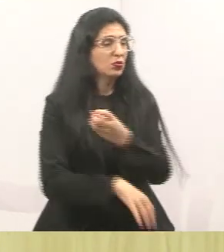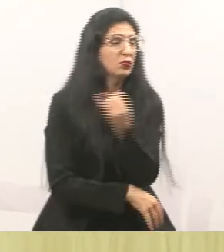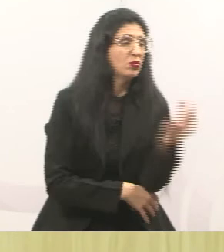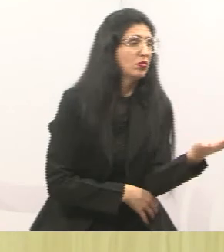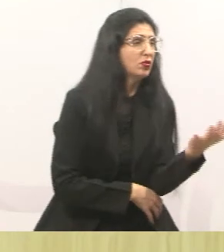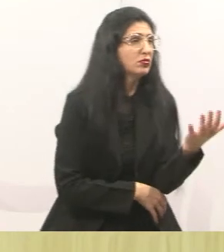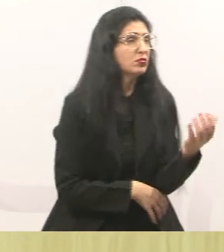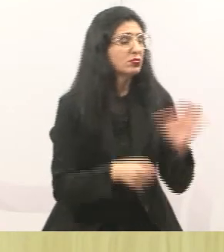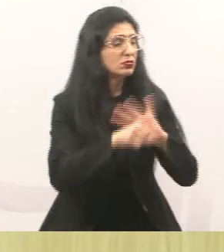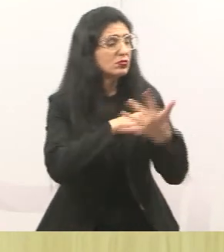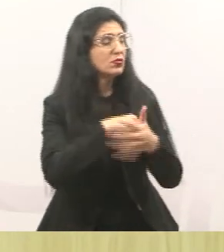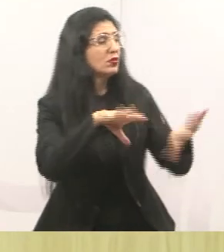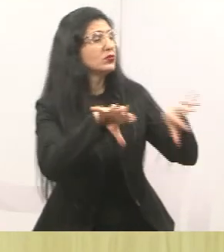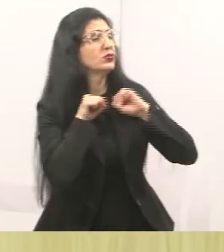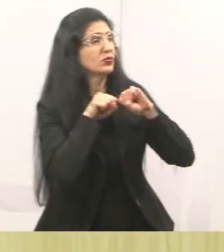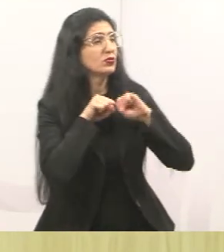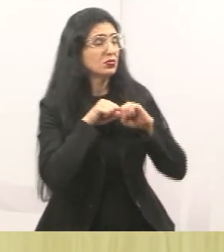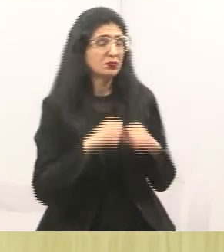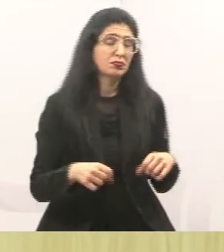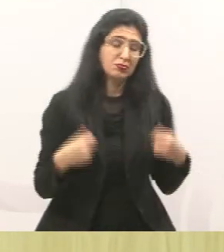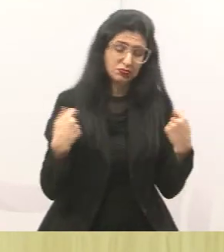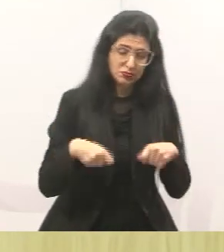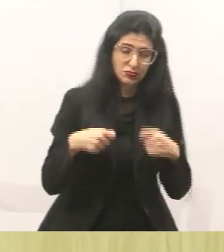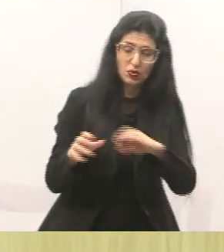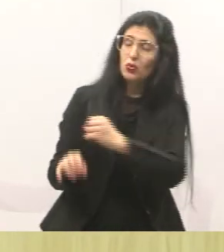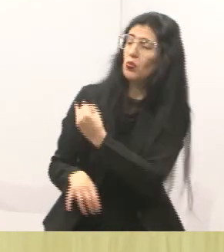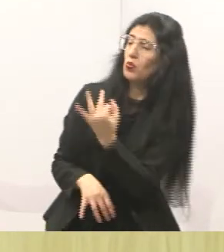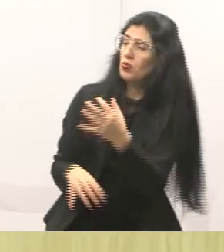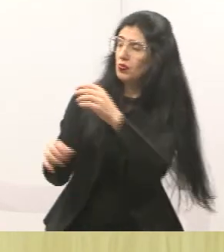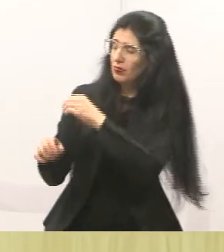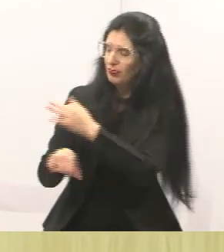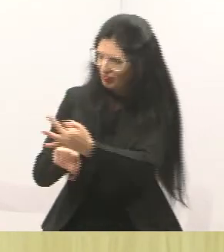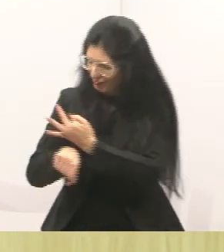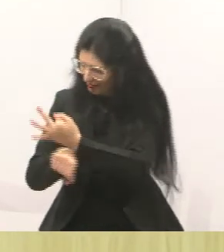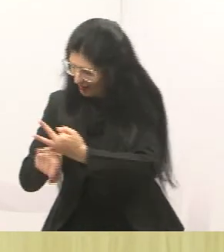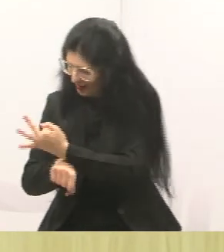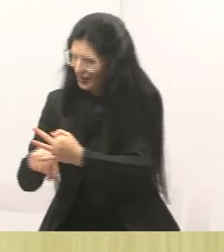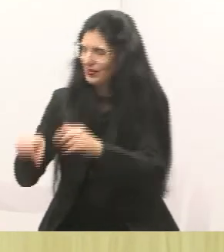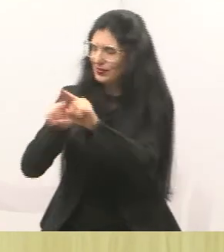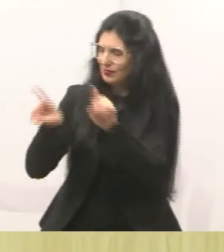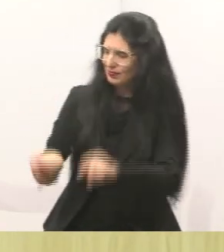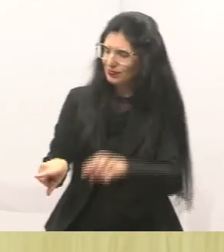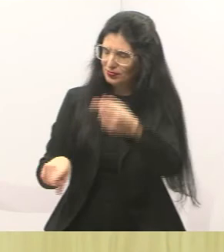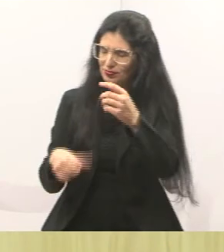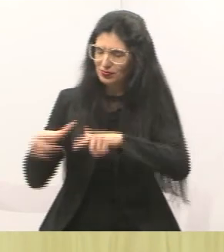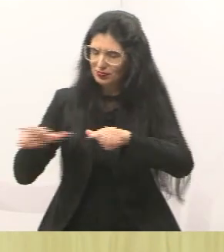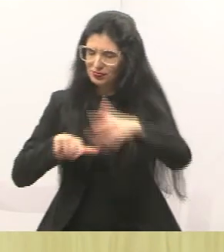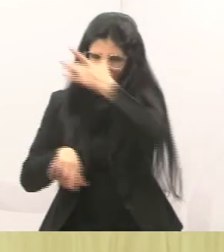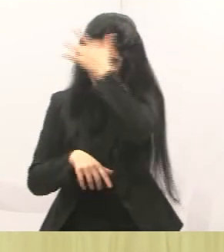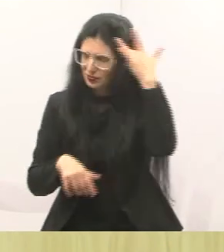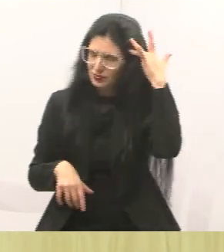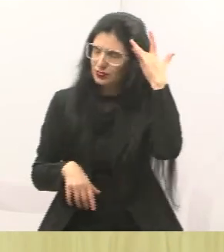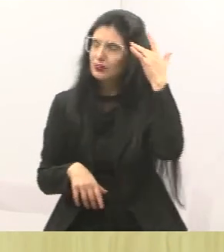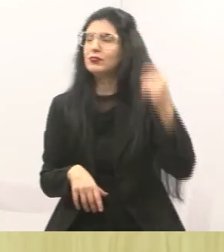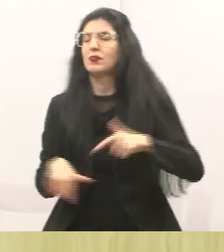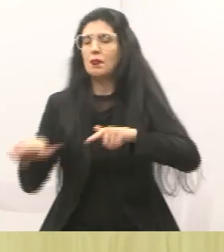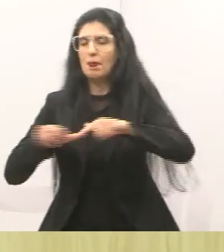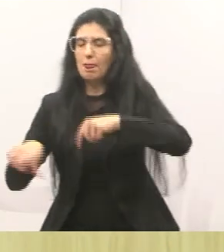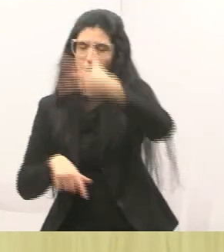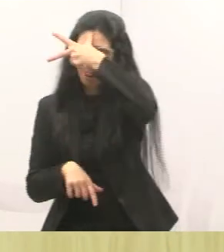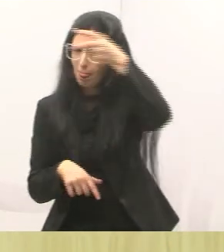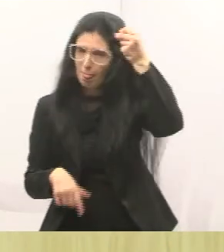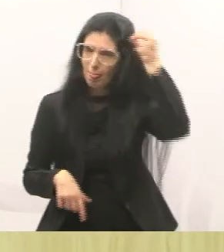visto que já foi excedido o período de férias ou licença-prêmio? Qual o panorama dos servidores de risco, portadores de